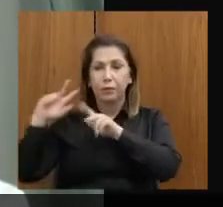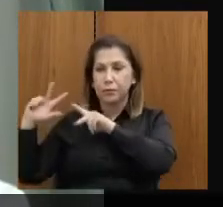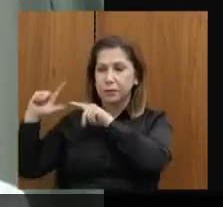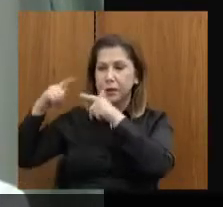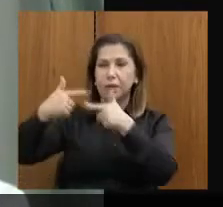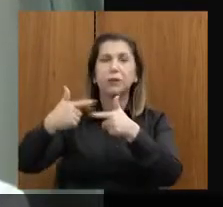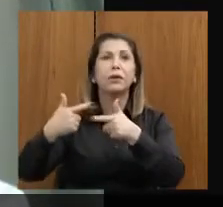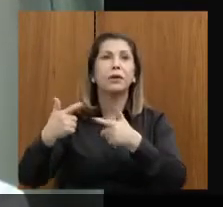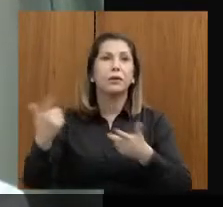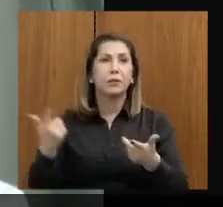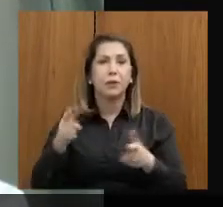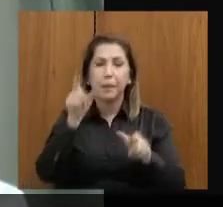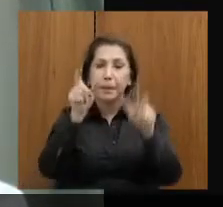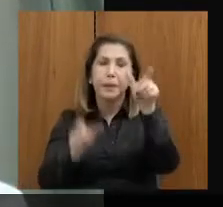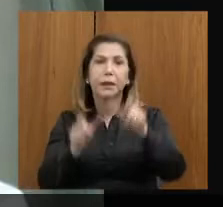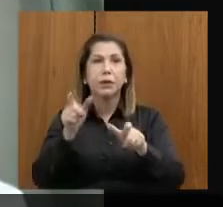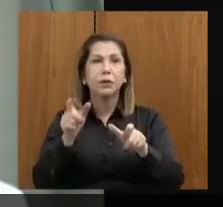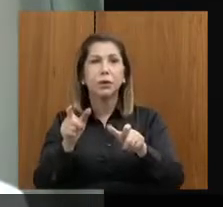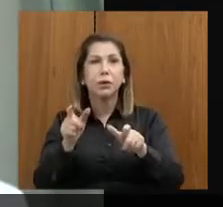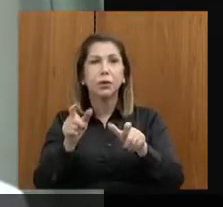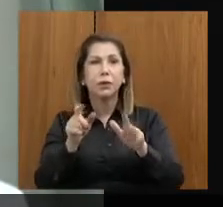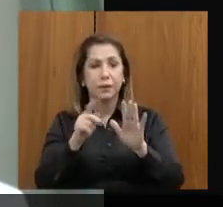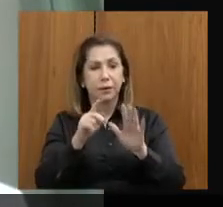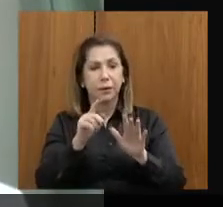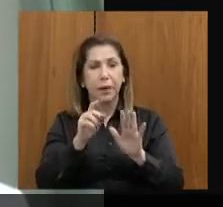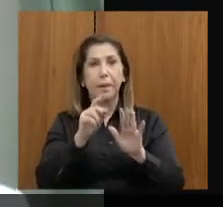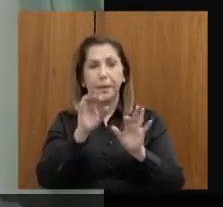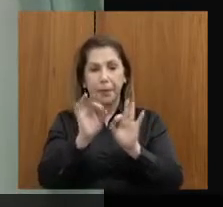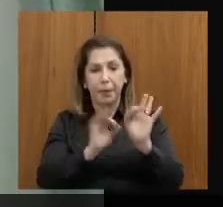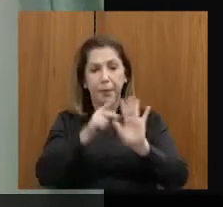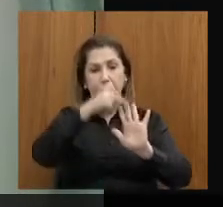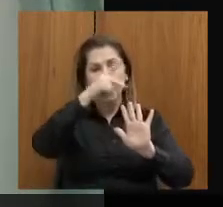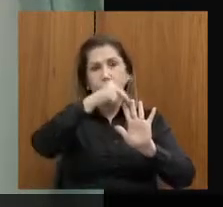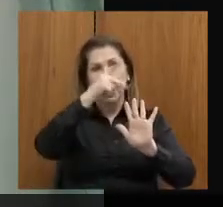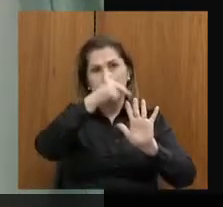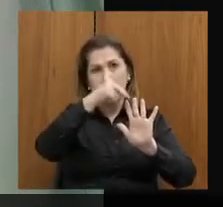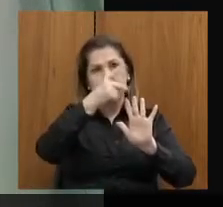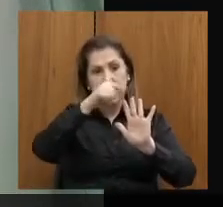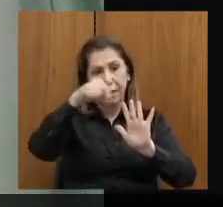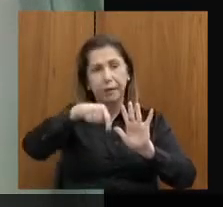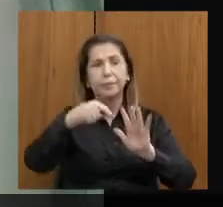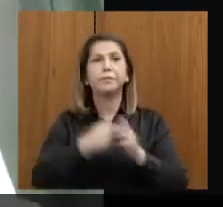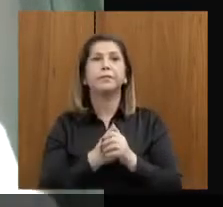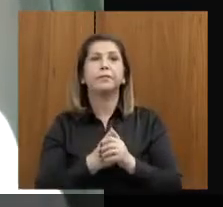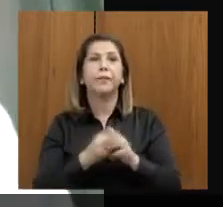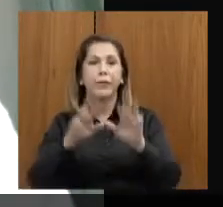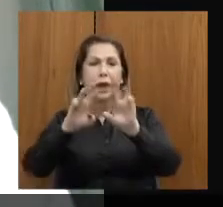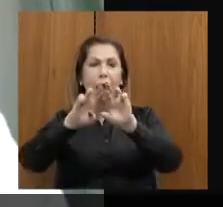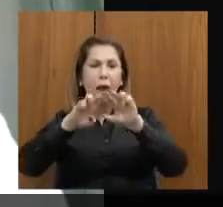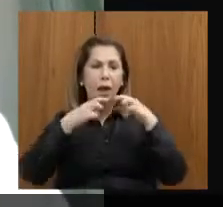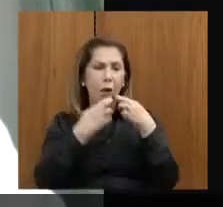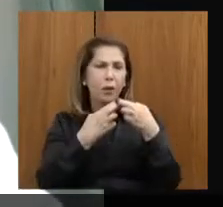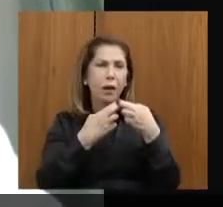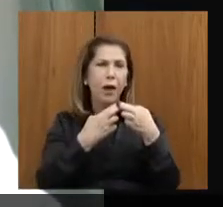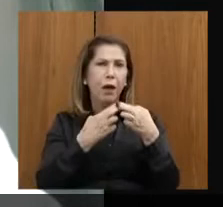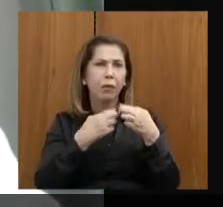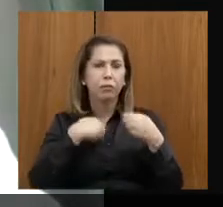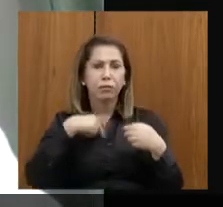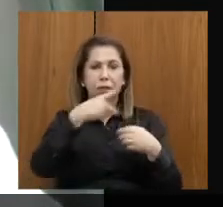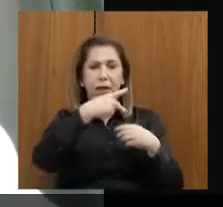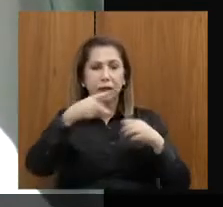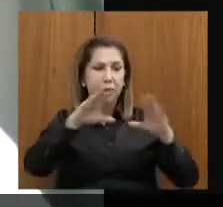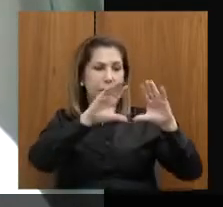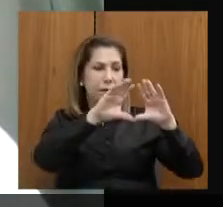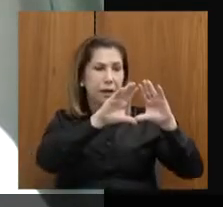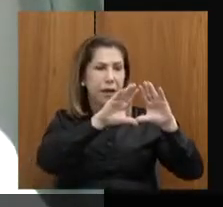em vapor no mapa o pensamento de projeto de leite para mim tava aí nós fizemos reuniões aí como presidente da